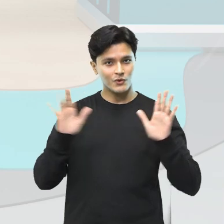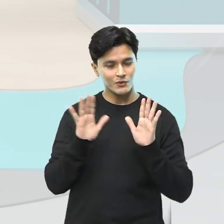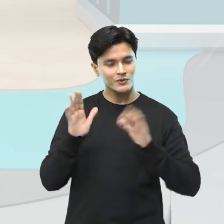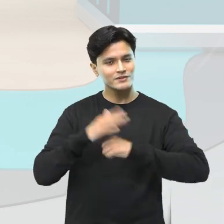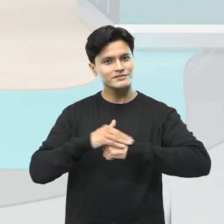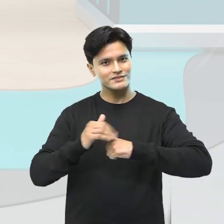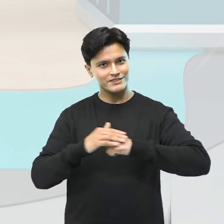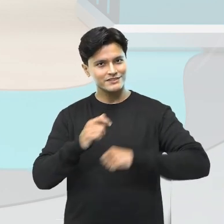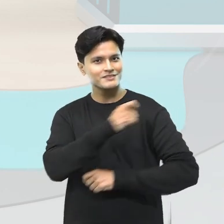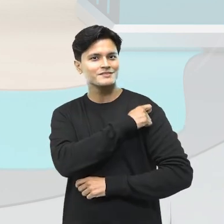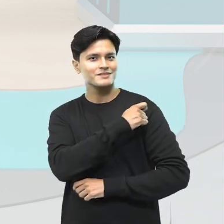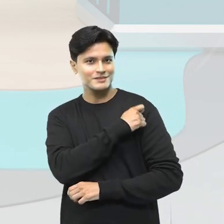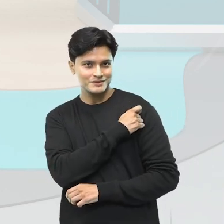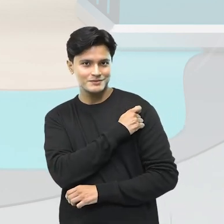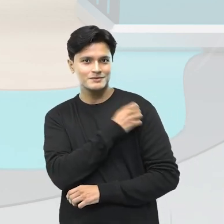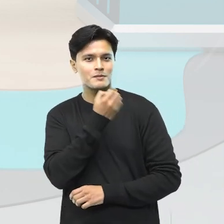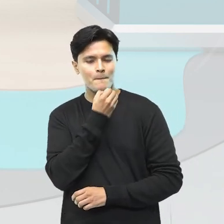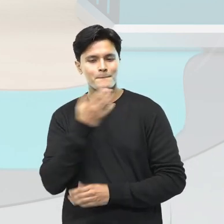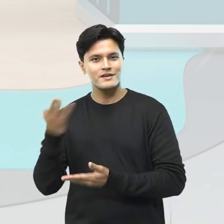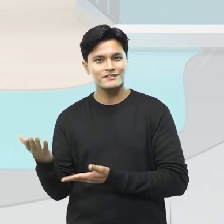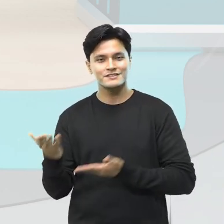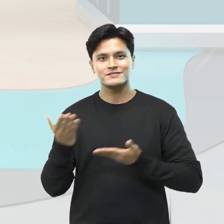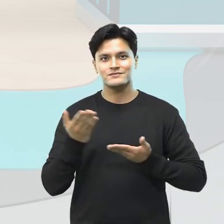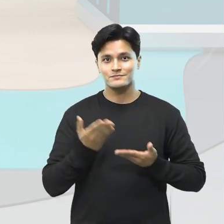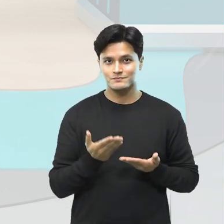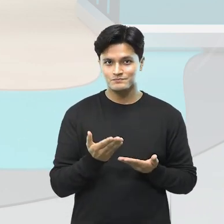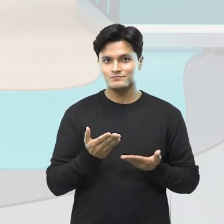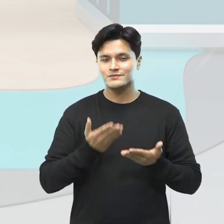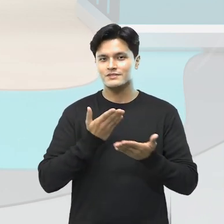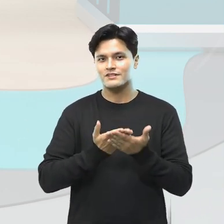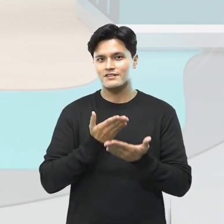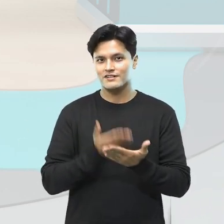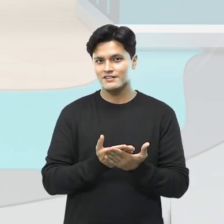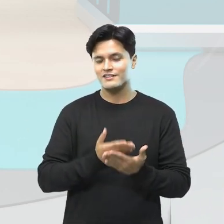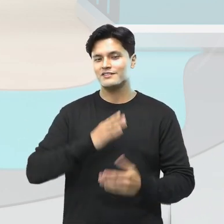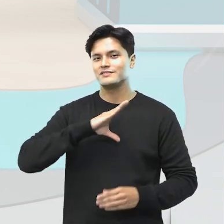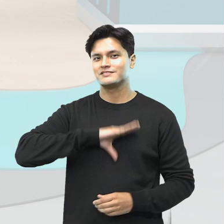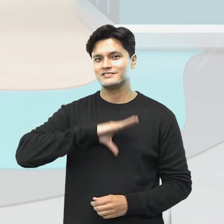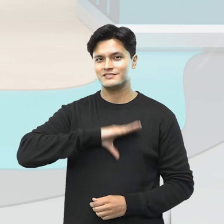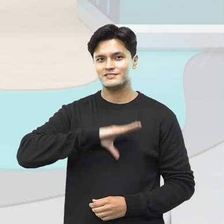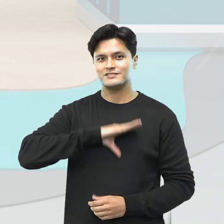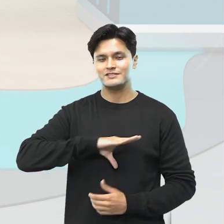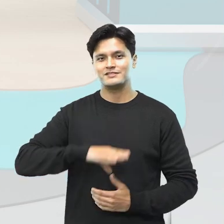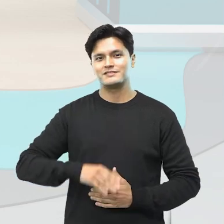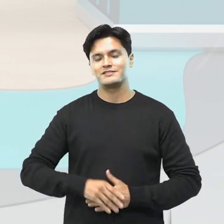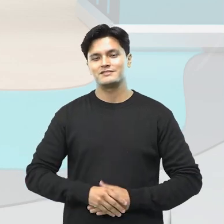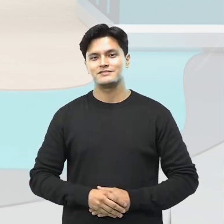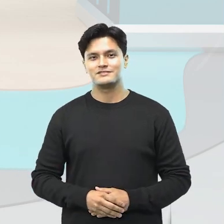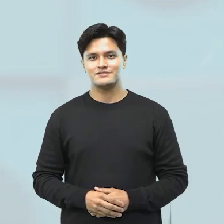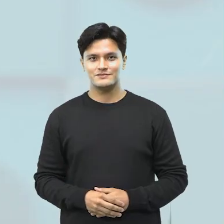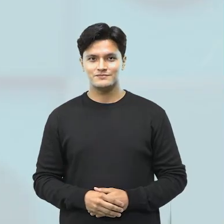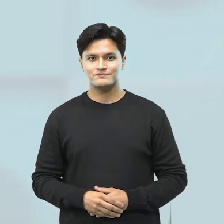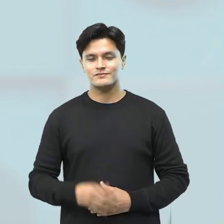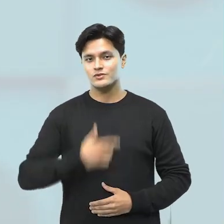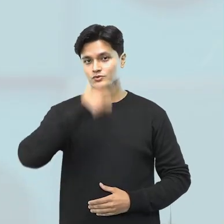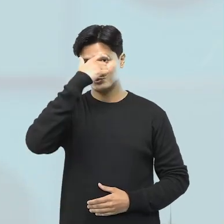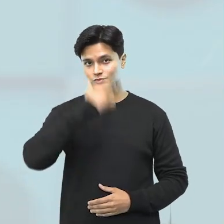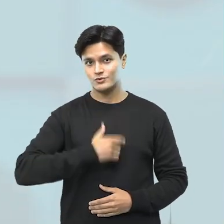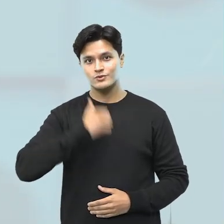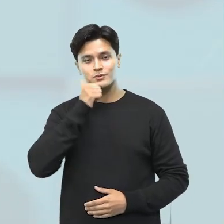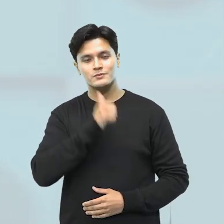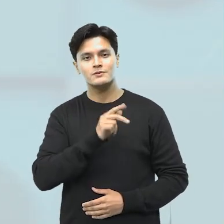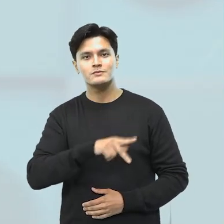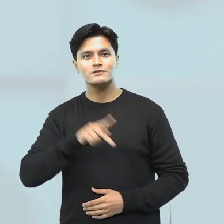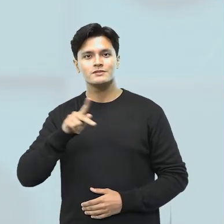queridos alunos, sejam muito bem-vindos à nossa aula de língua portuguesa. Eu sou